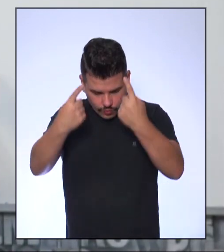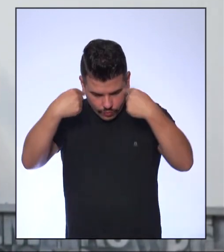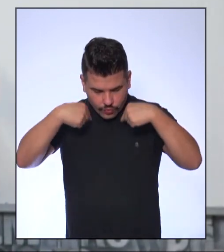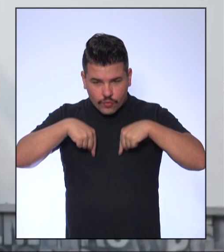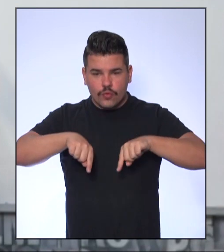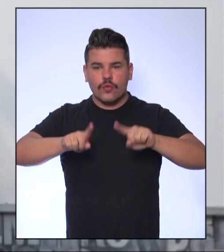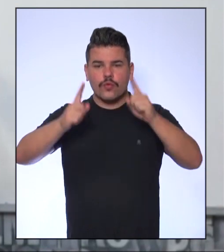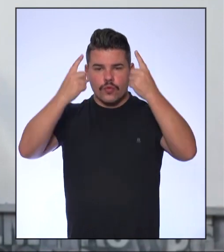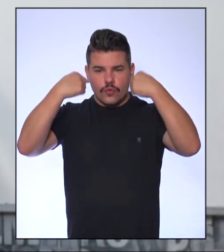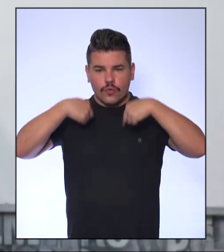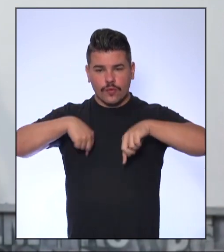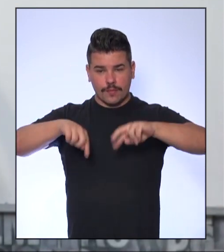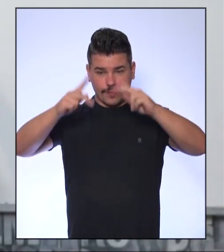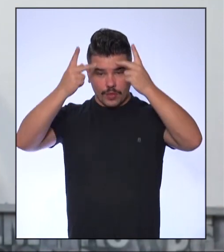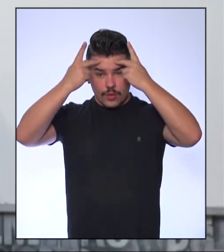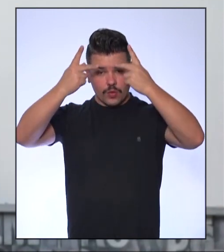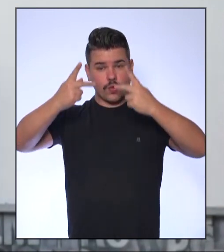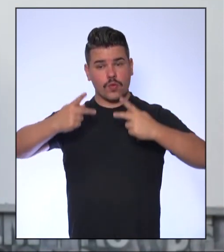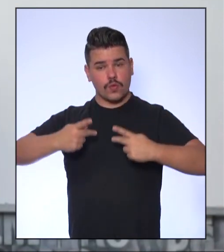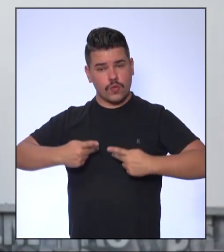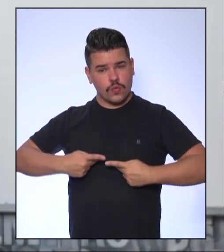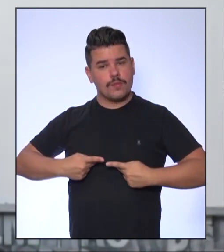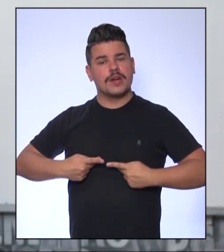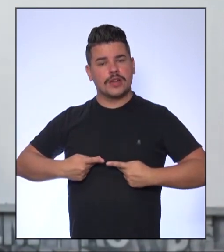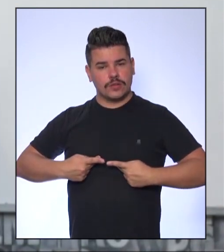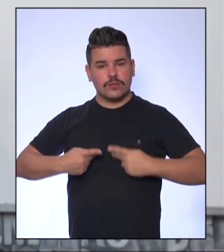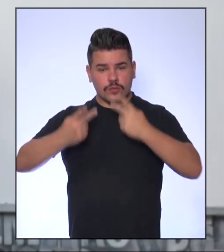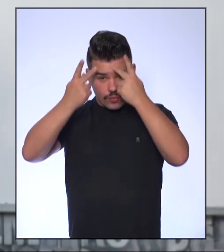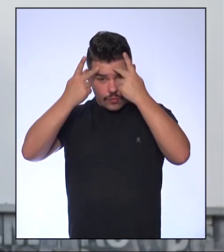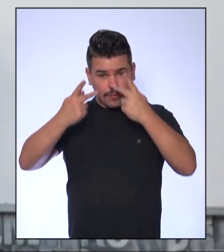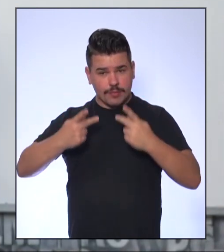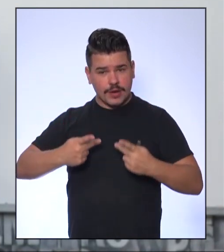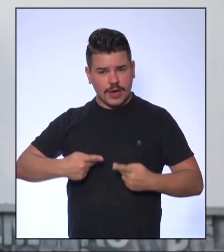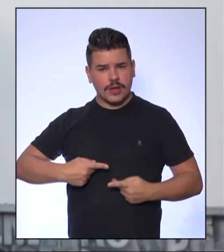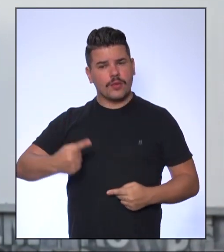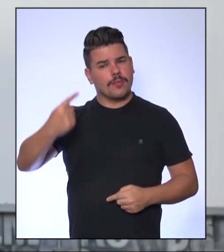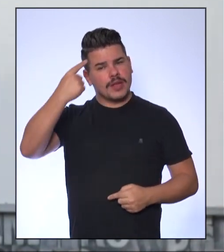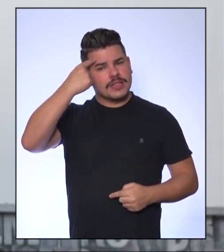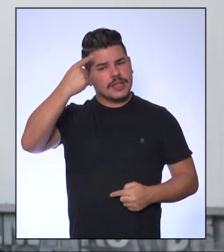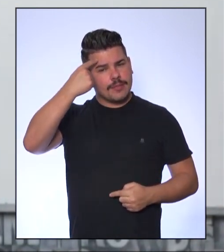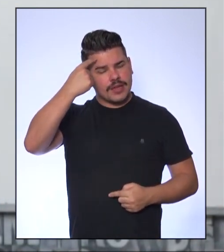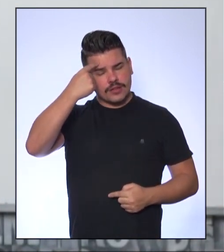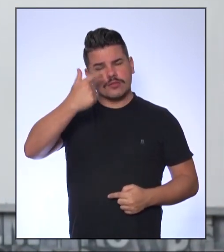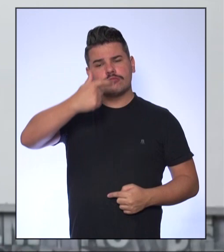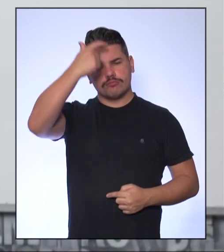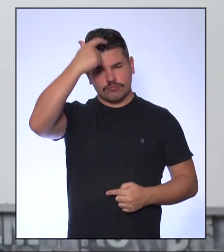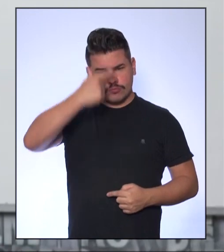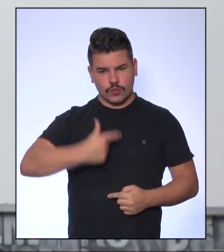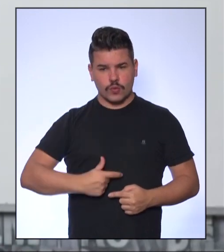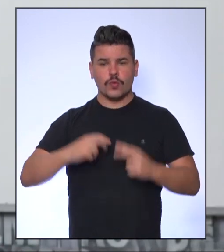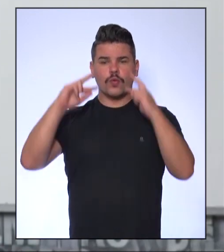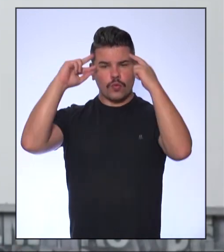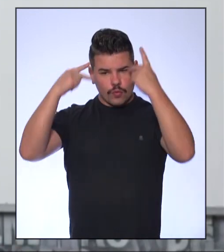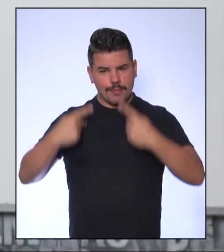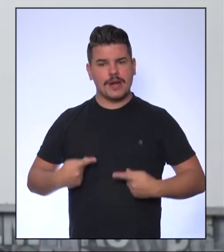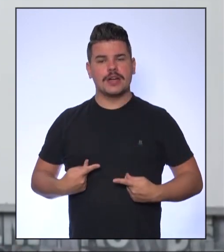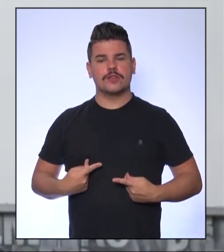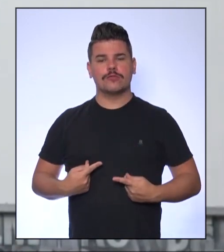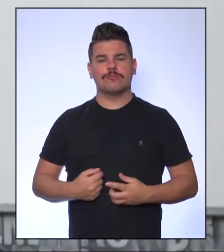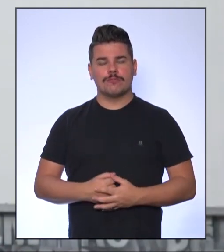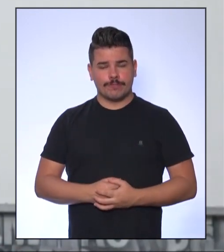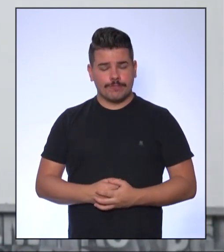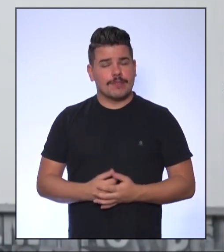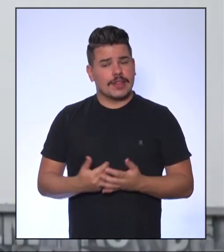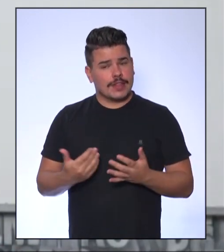antropocêntrico. O pensamento antropocêntrico coloca quem no centro? O homem.